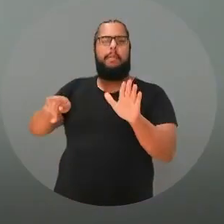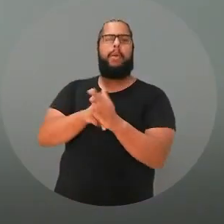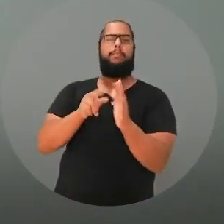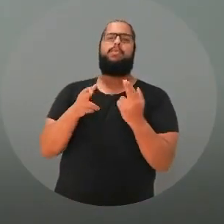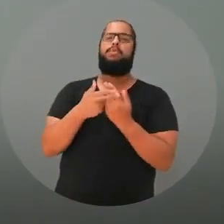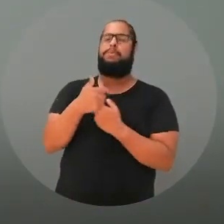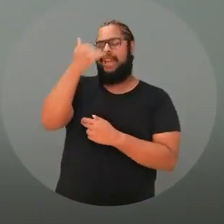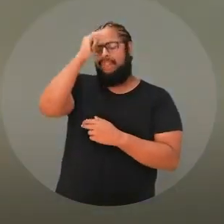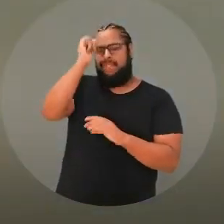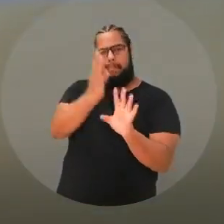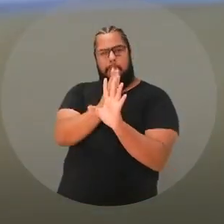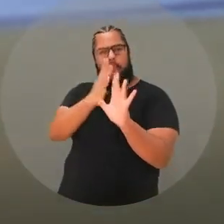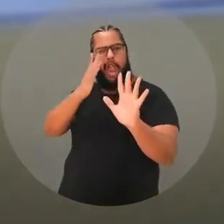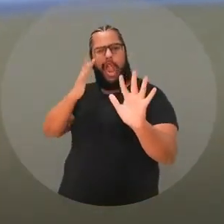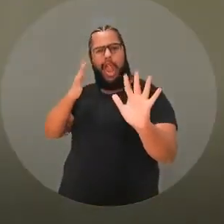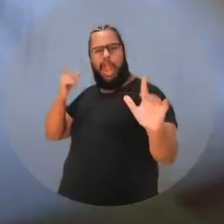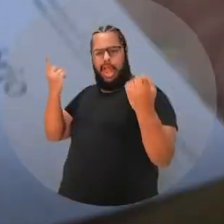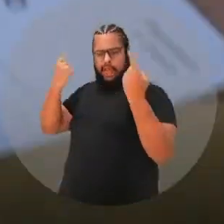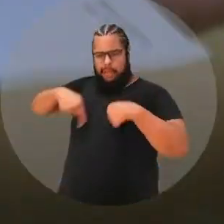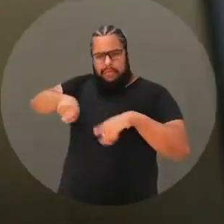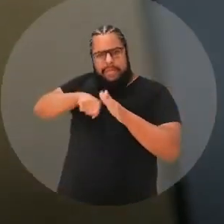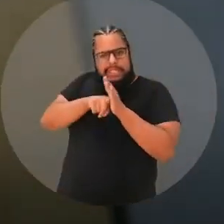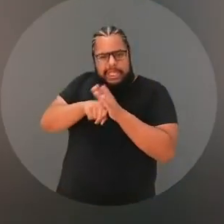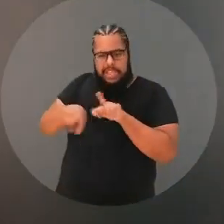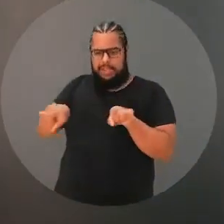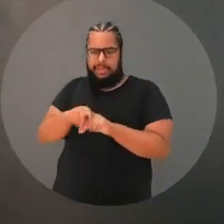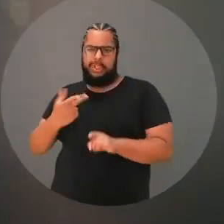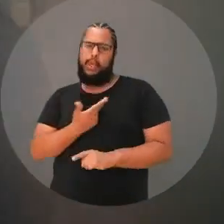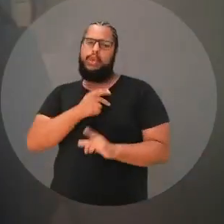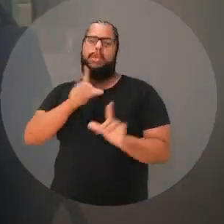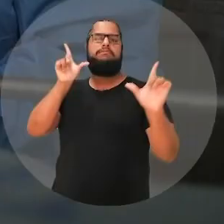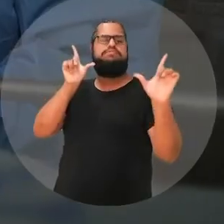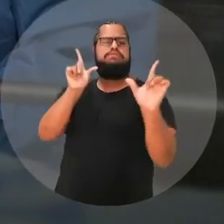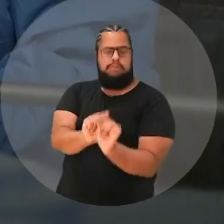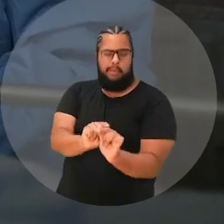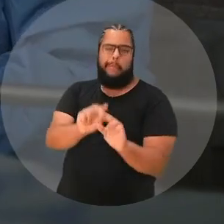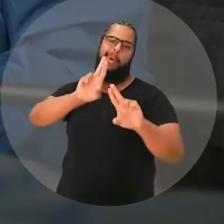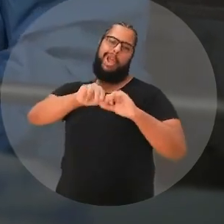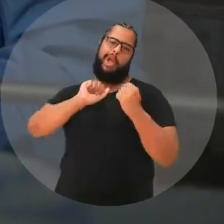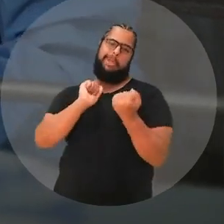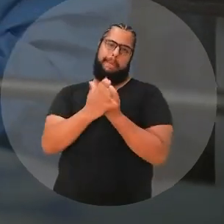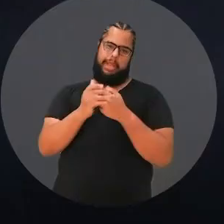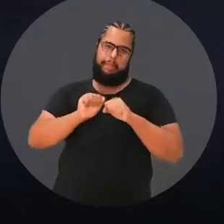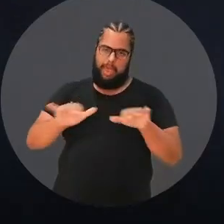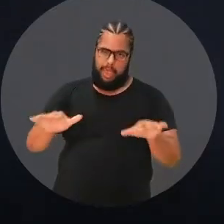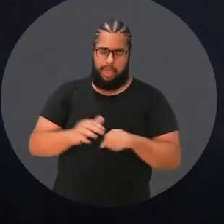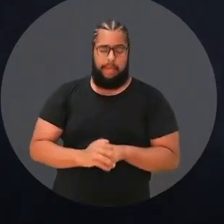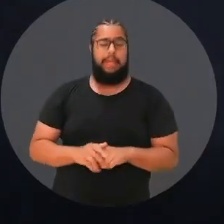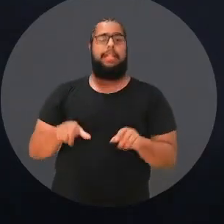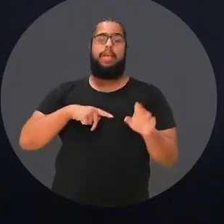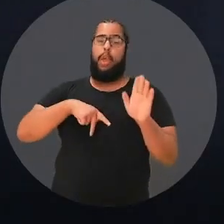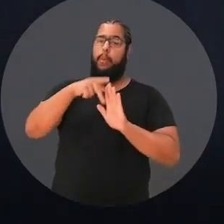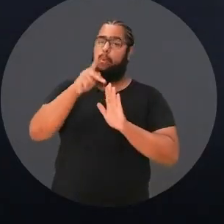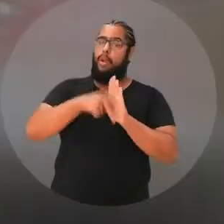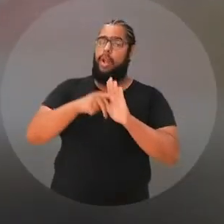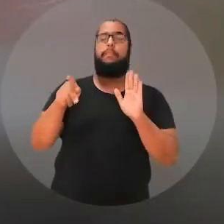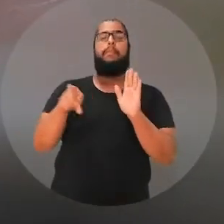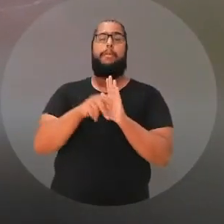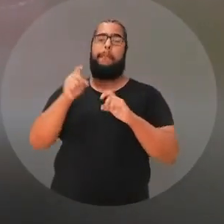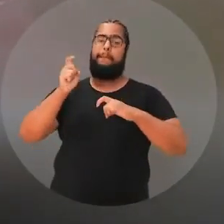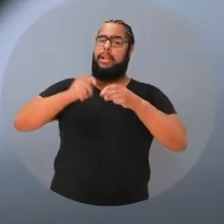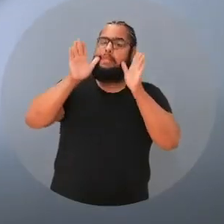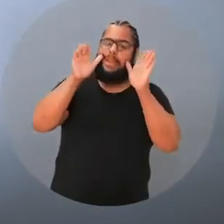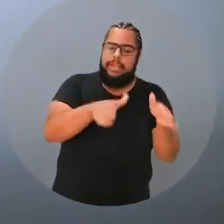do SUS para zerar as filas de consultas, exames e cirurgias que aumentaram após a pandemia. Com o programa Médicos